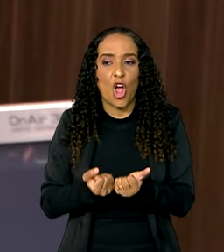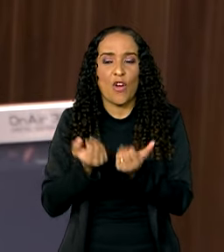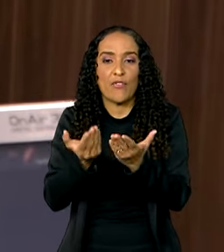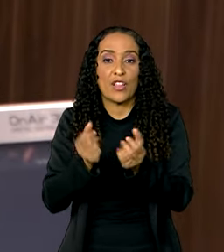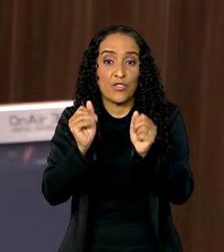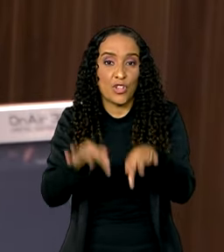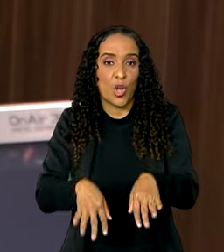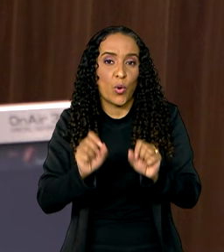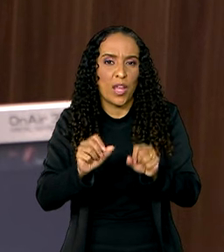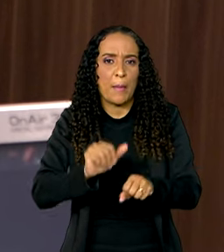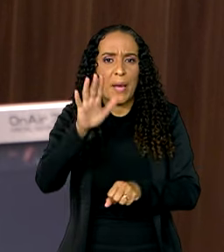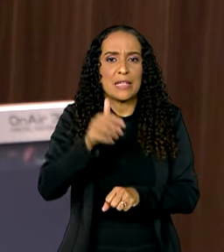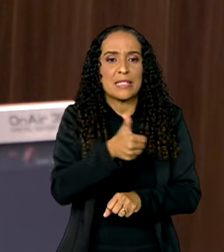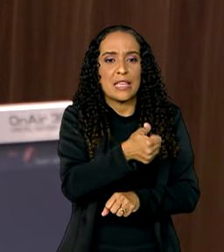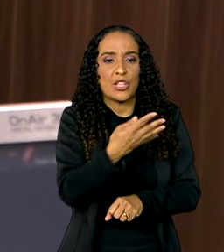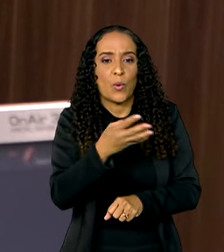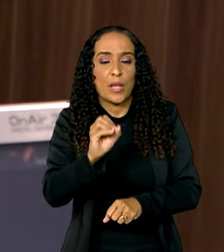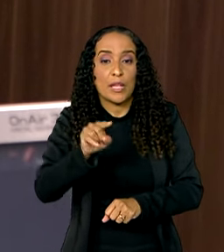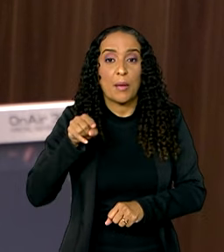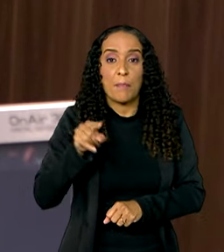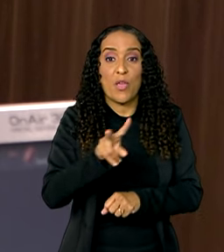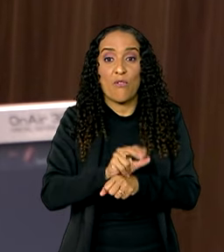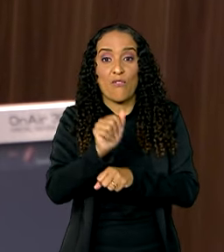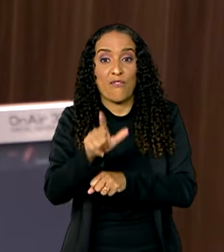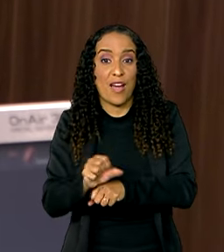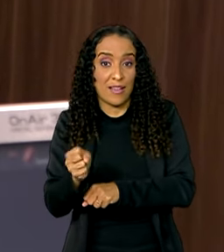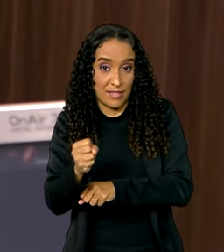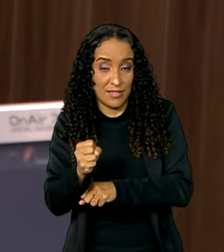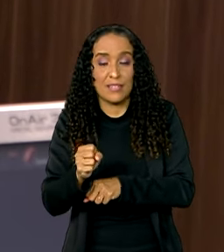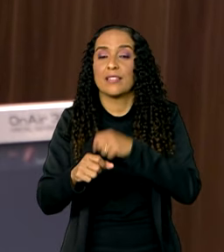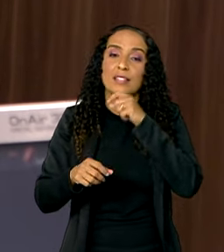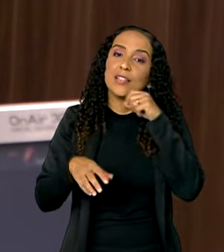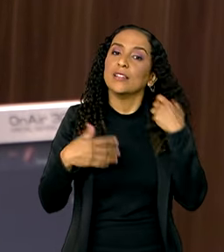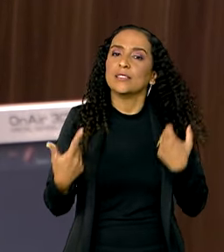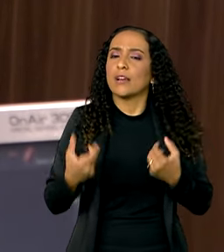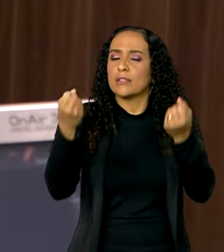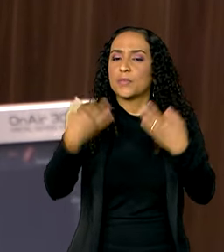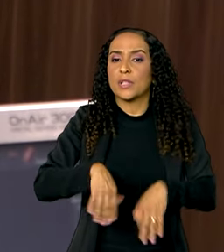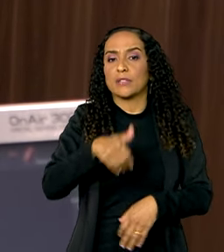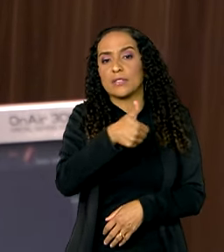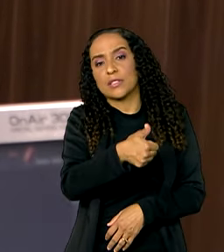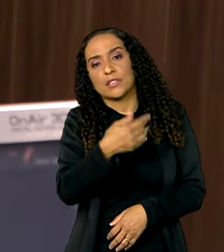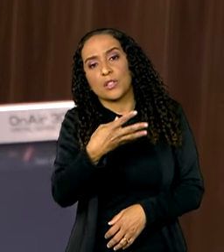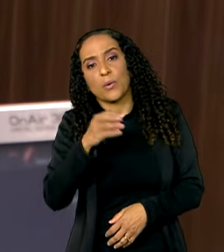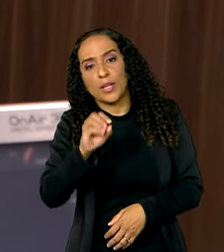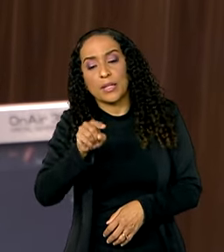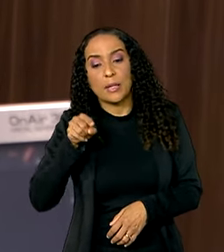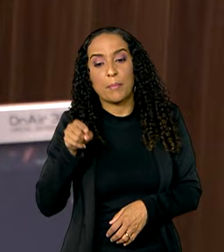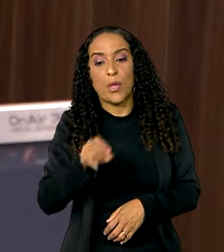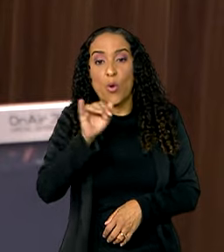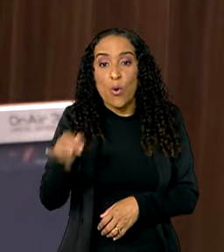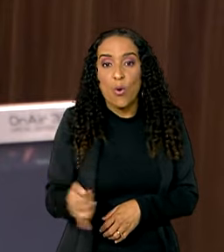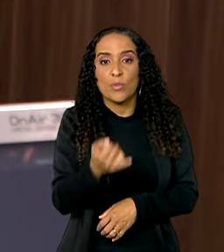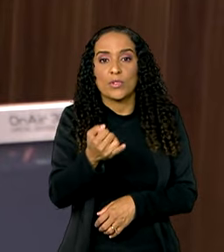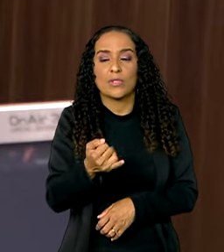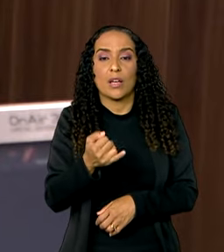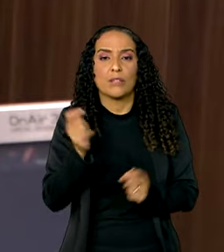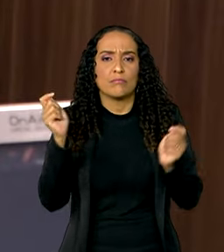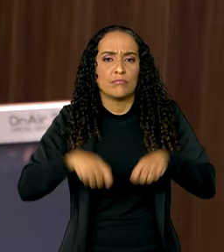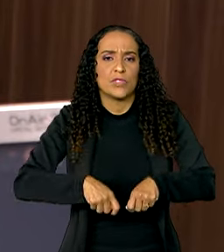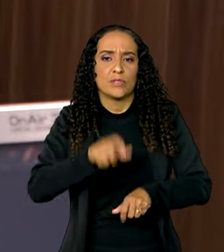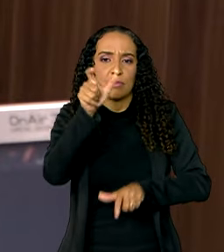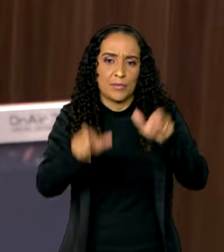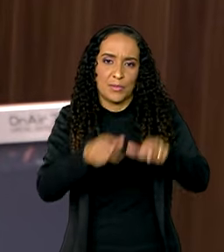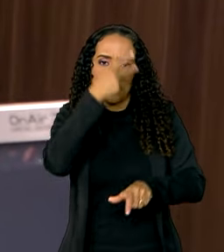no final de mais de 140.000 novas vagas então a gente tá falando de 140.000 novas oportunidades possibilidades